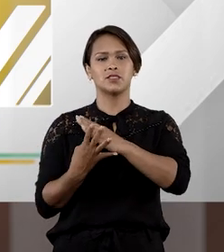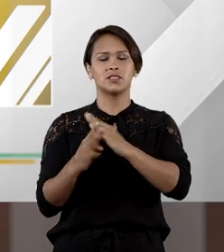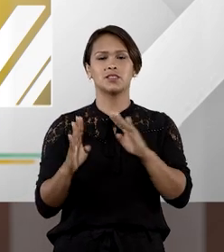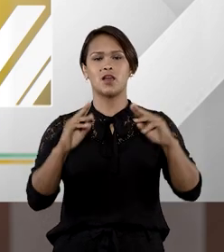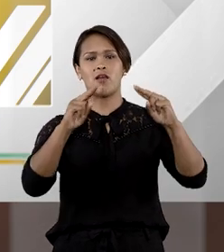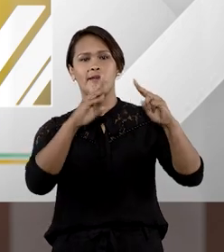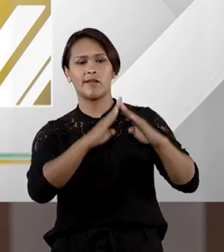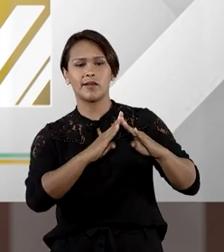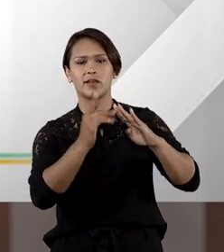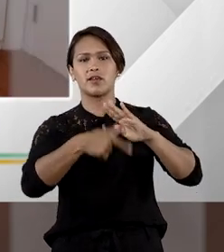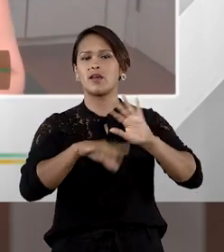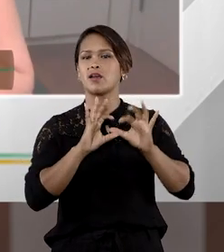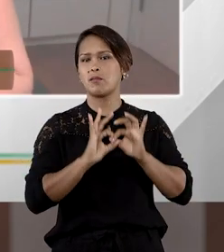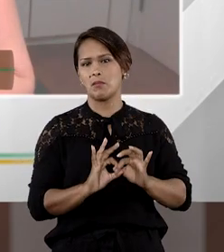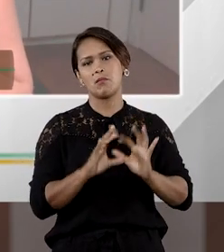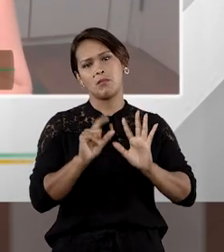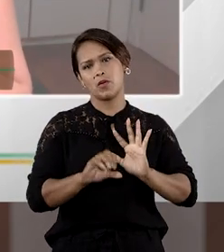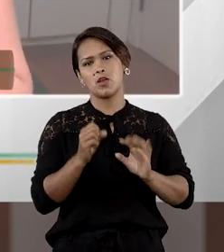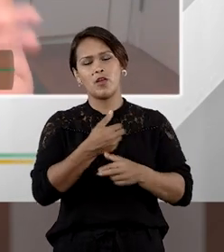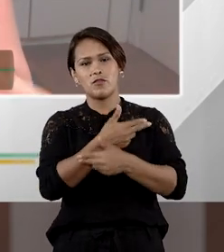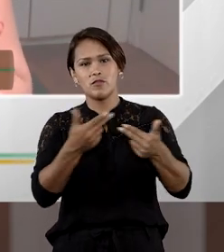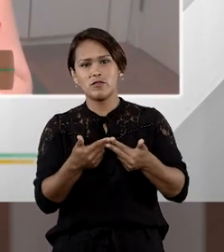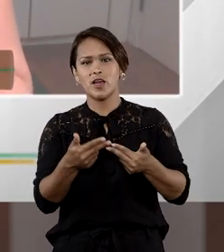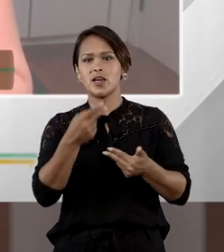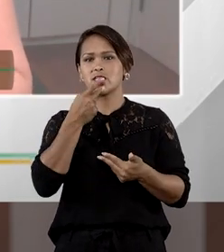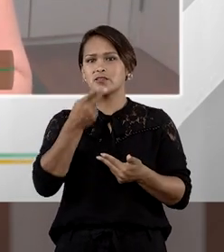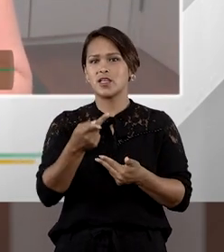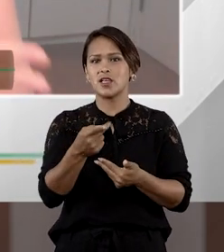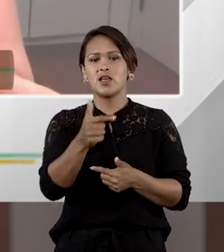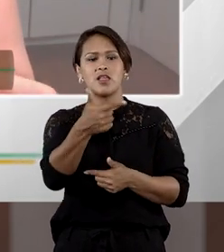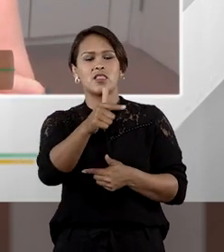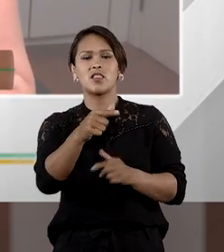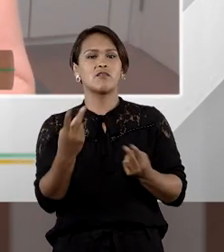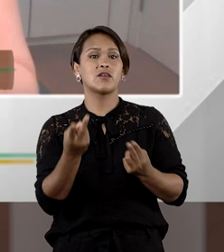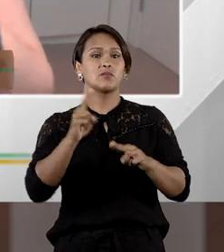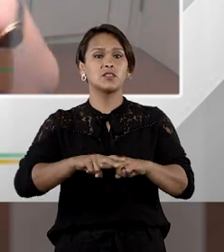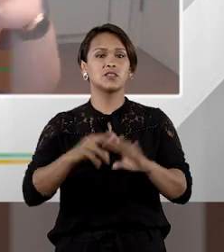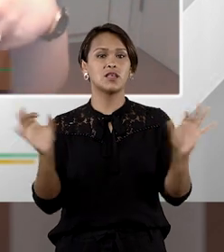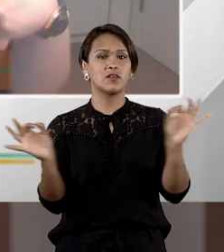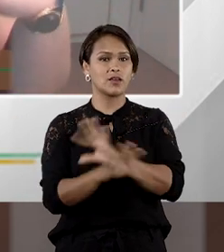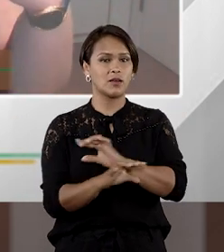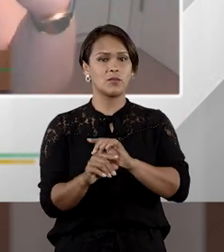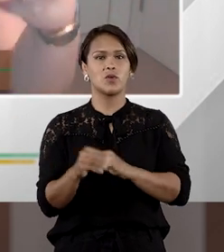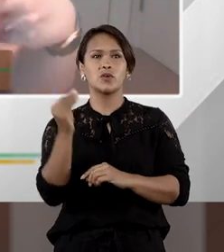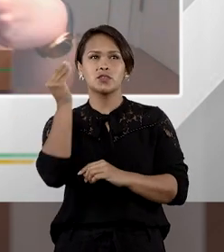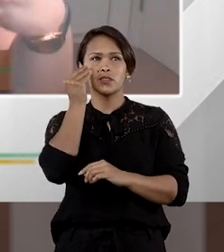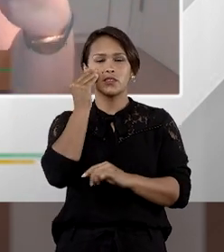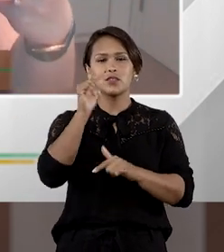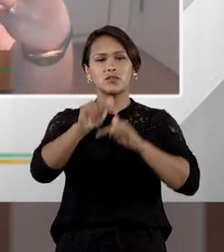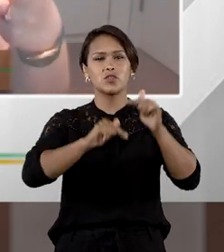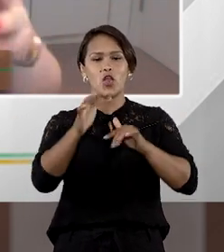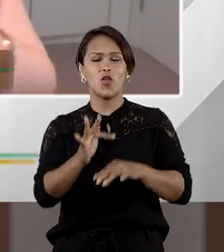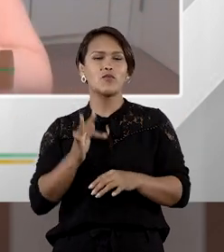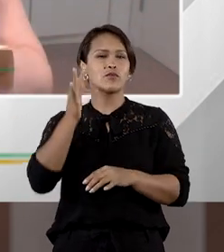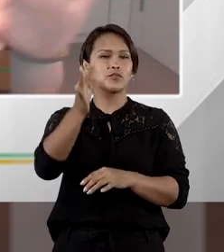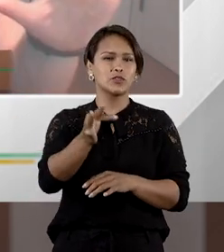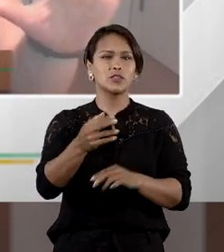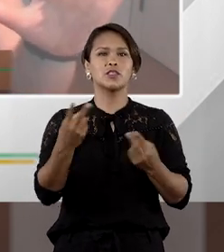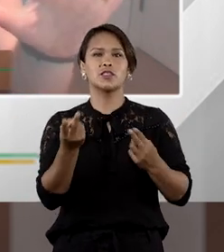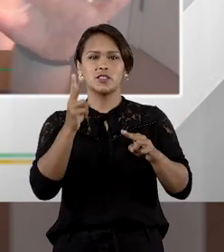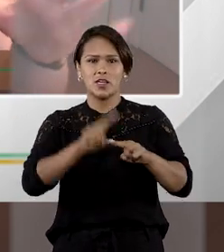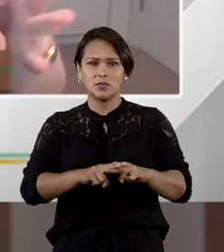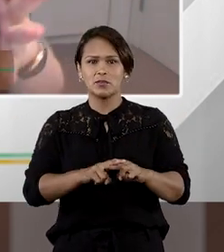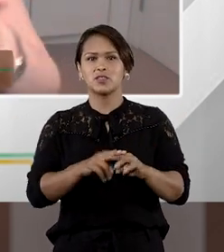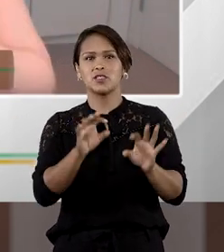domiciliar, do regime semiaberto, muita gente disse: puxa, não vamos mais ter prisão, tentando fazer um exercício futurista de que a